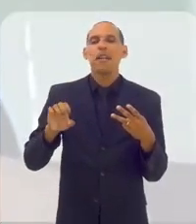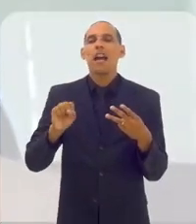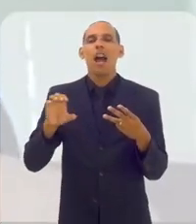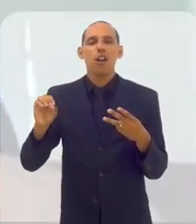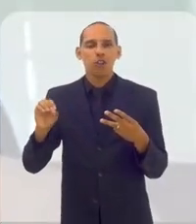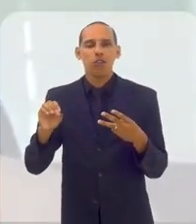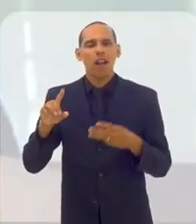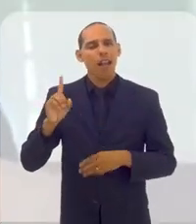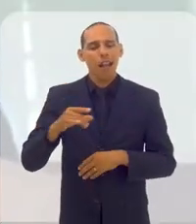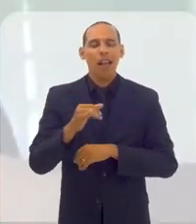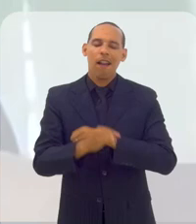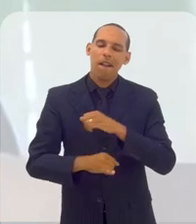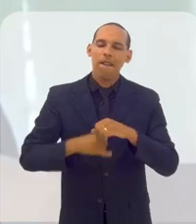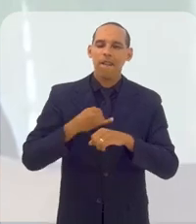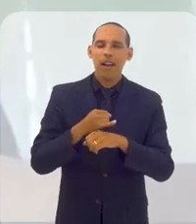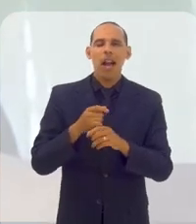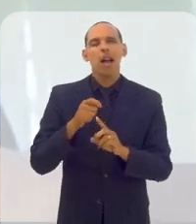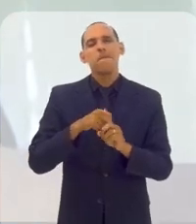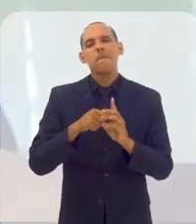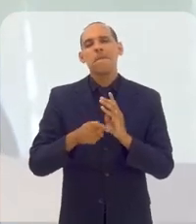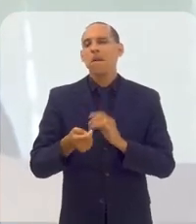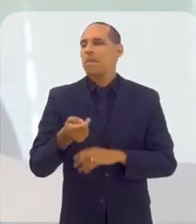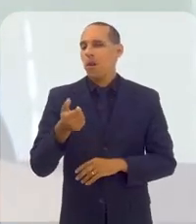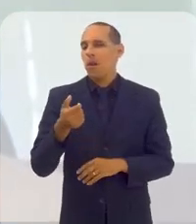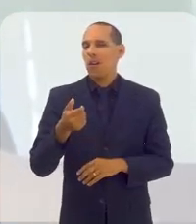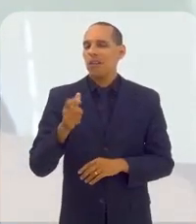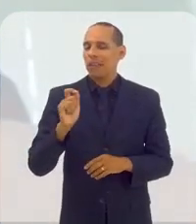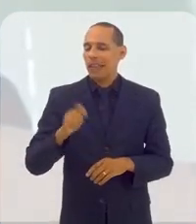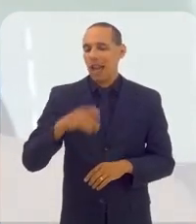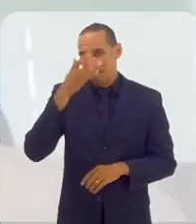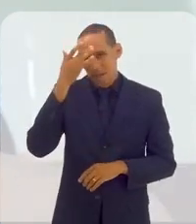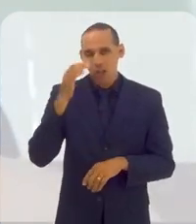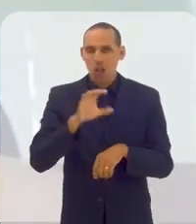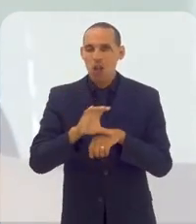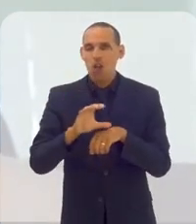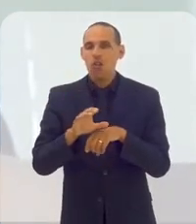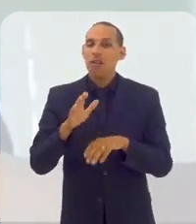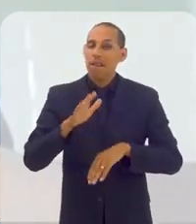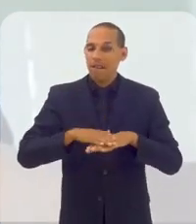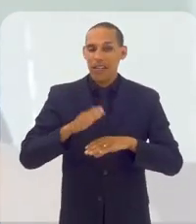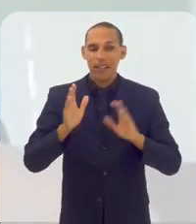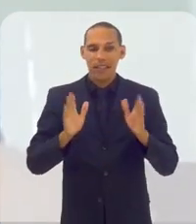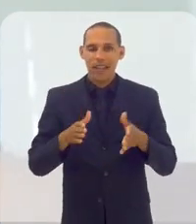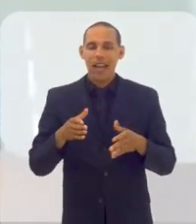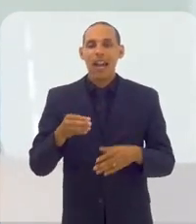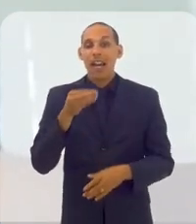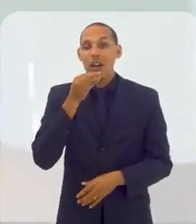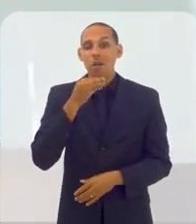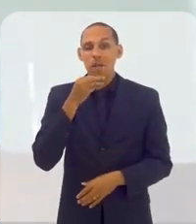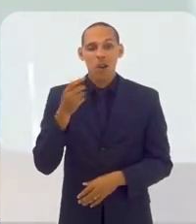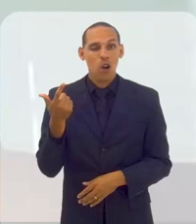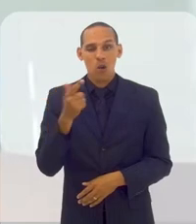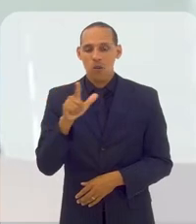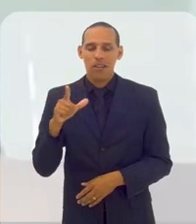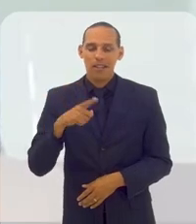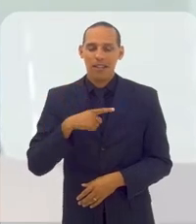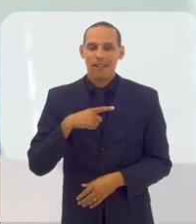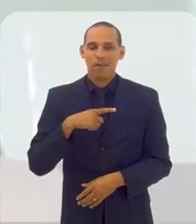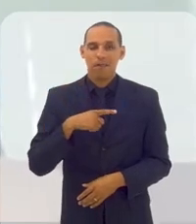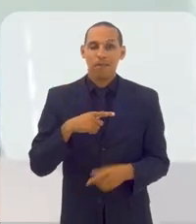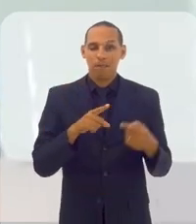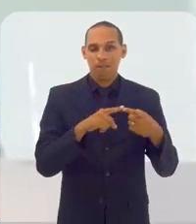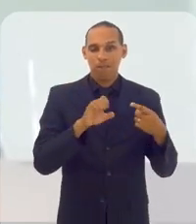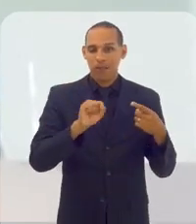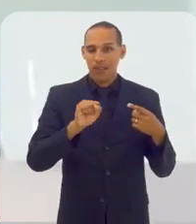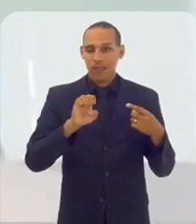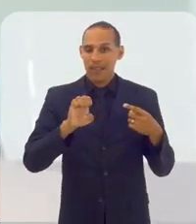na modalidade online para quem já fez o curso para quem deseja Uma Nova Chance além do seja